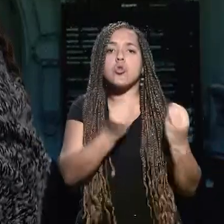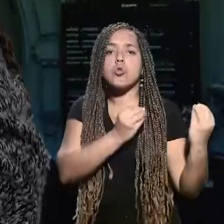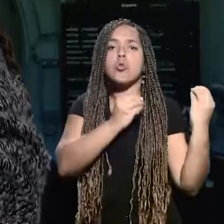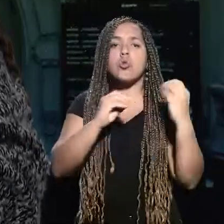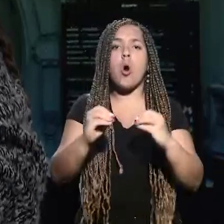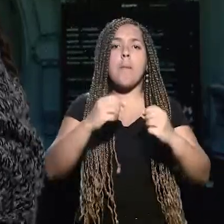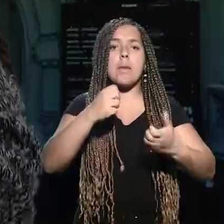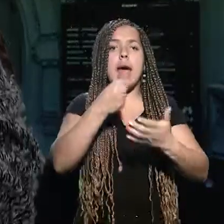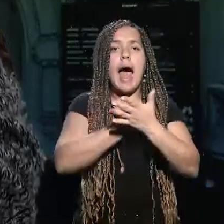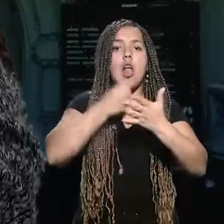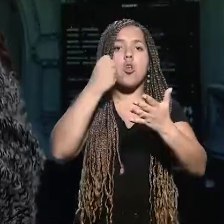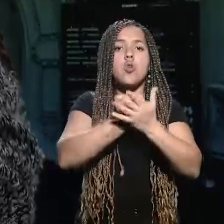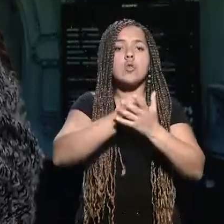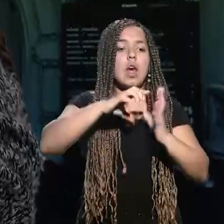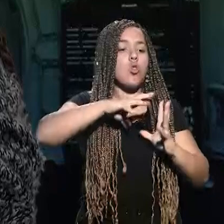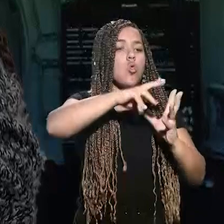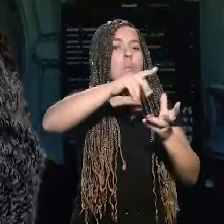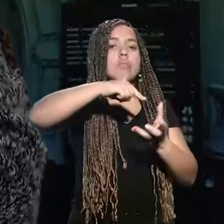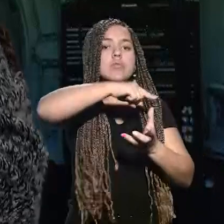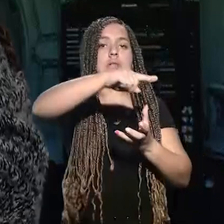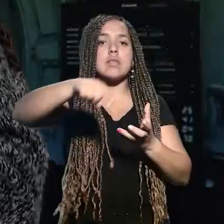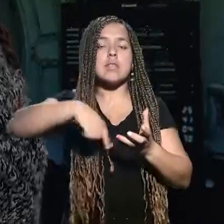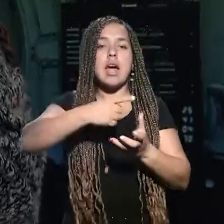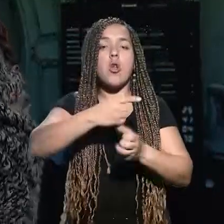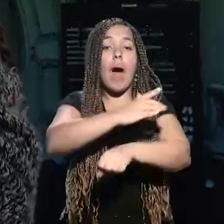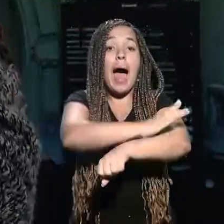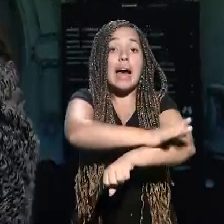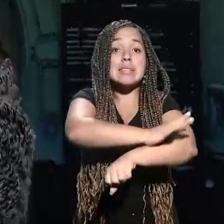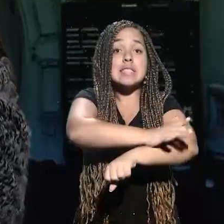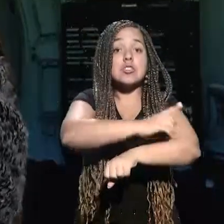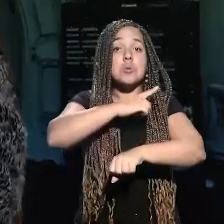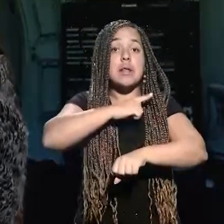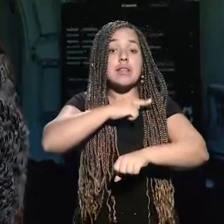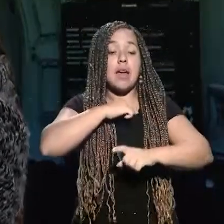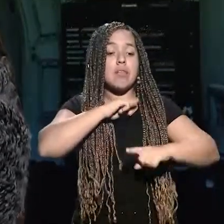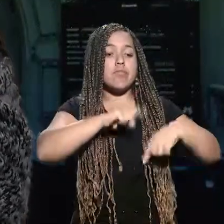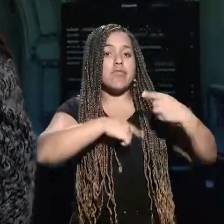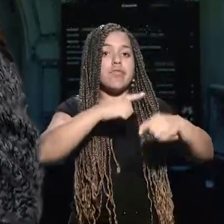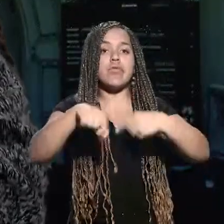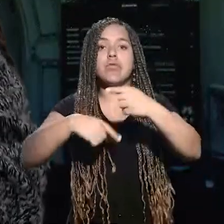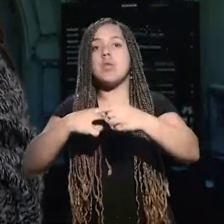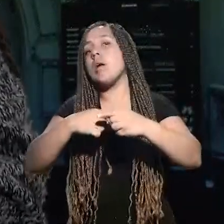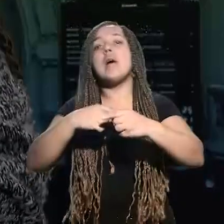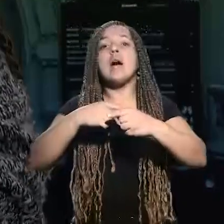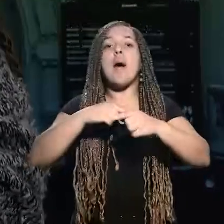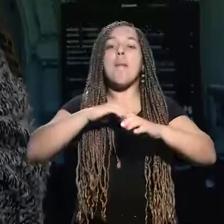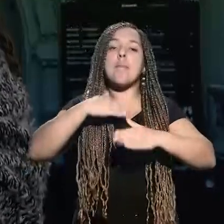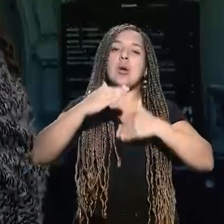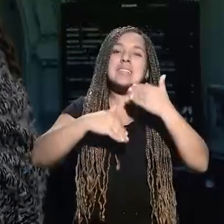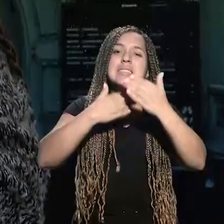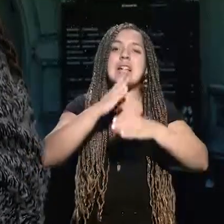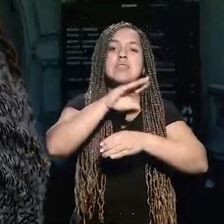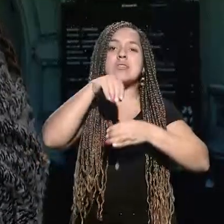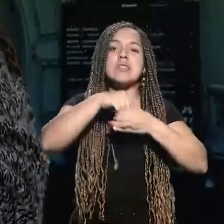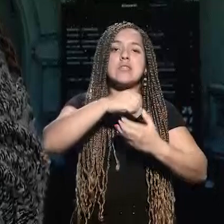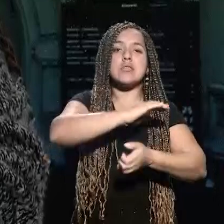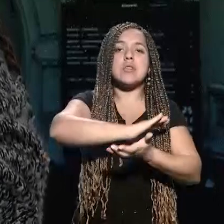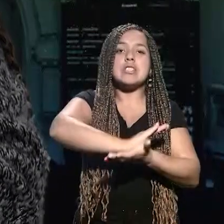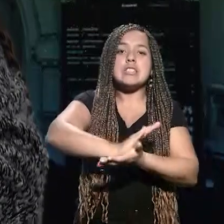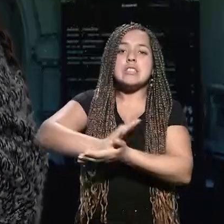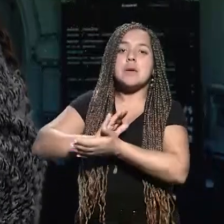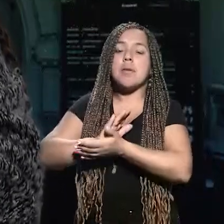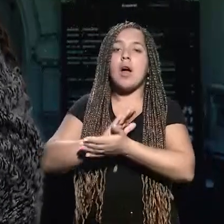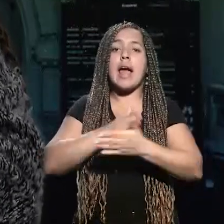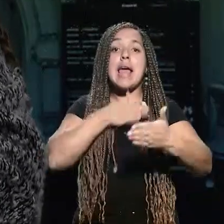inteiro. Um racismo que se perpetua a partir de processos discriminatórios que impedem a população negra, em sua